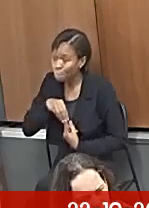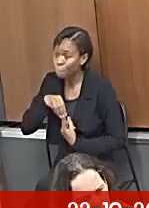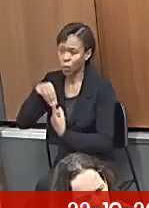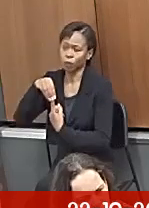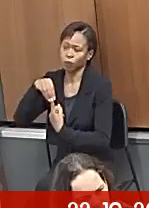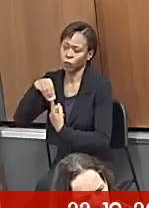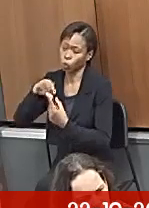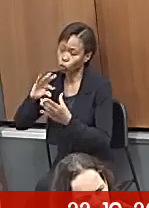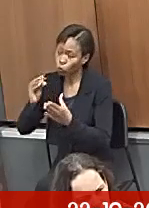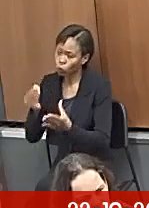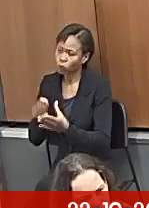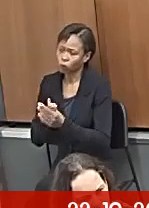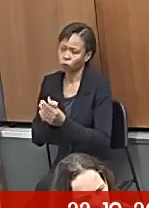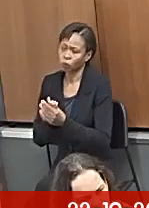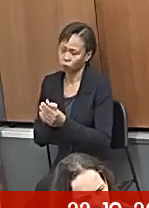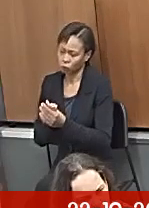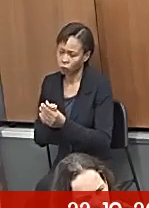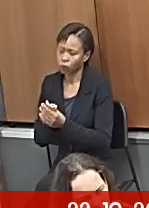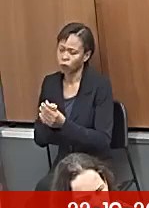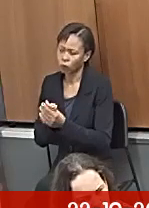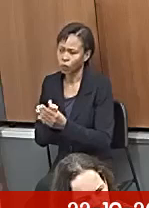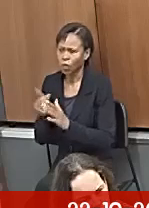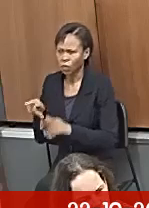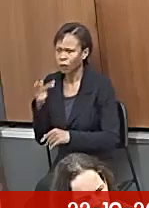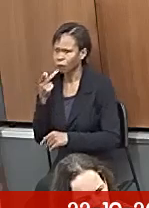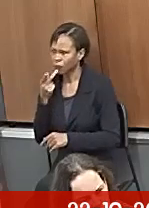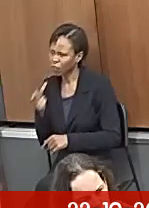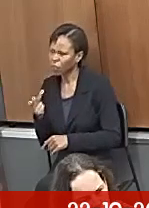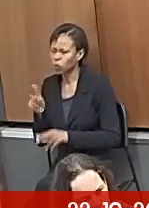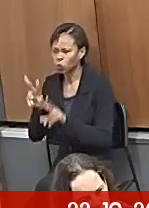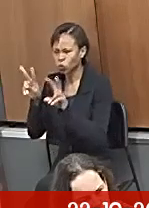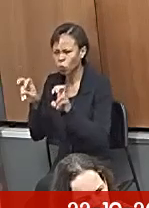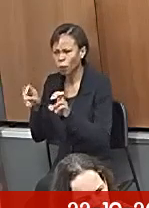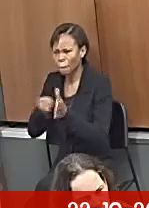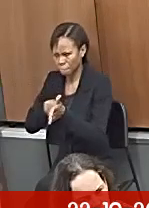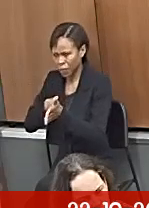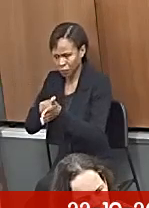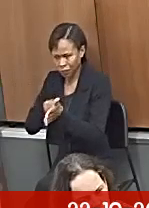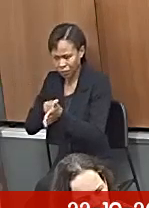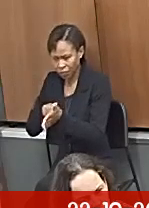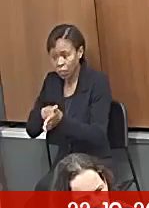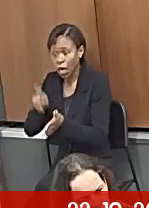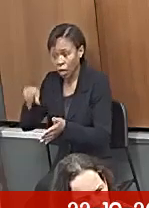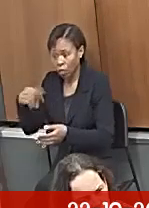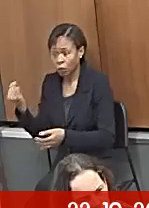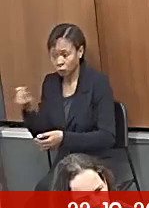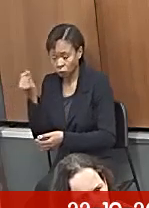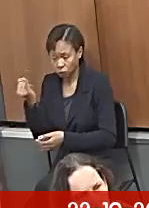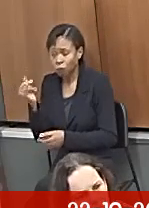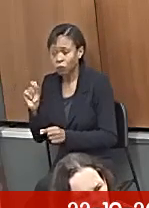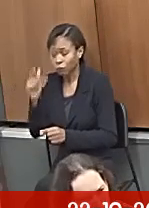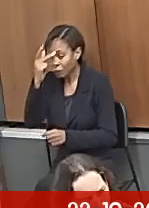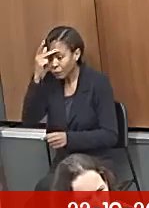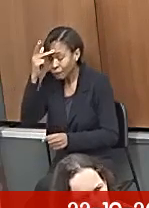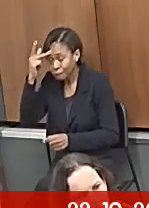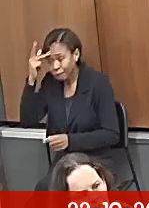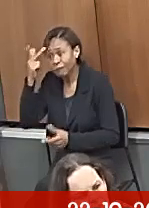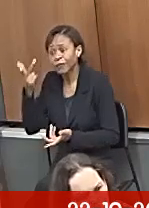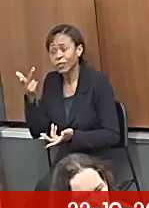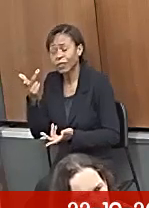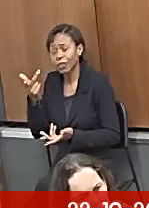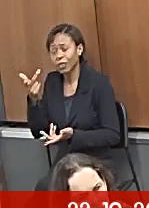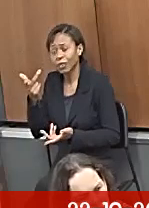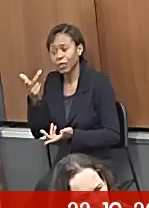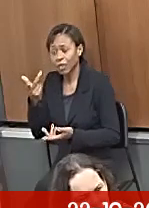prioritariamente, né, inclusão, igual né, falar aí dessa questão dessa pesquisa, a importância da pessoa lidar